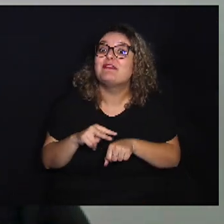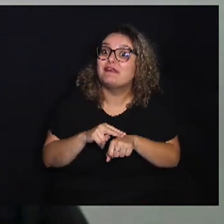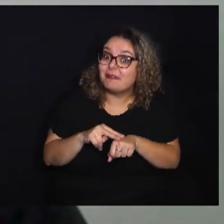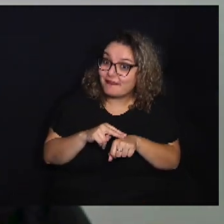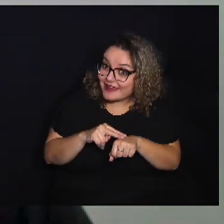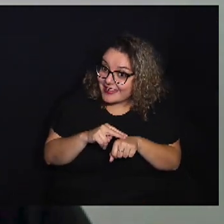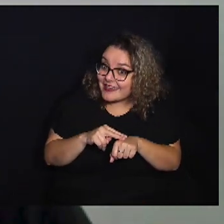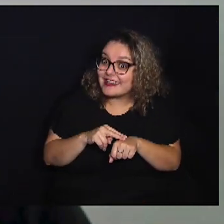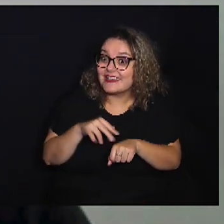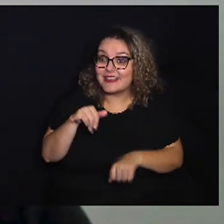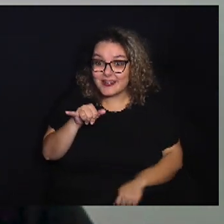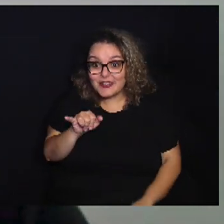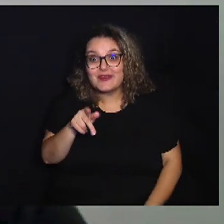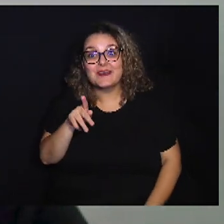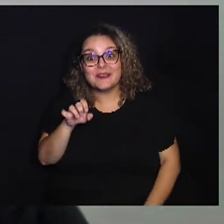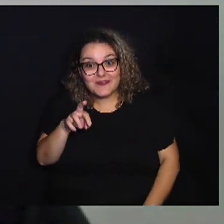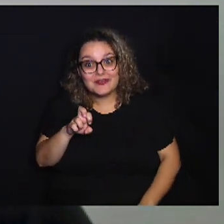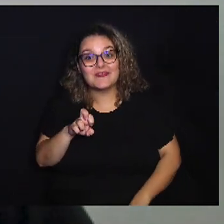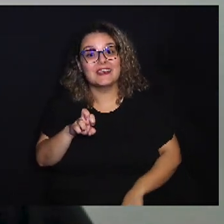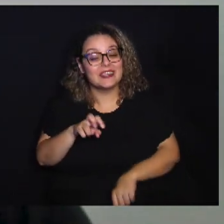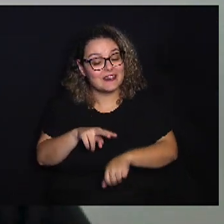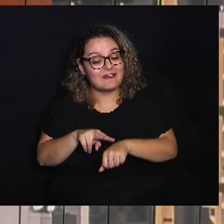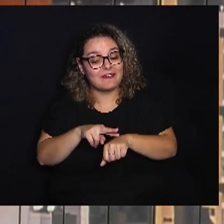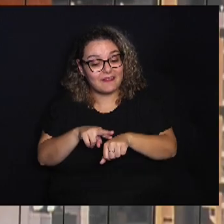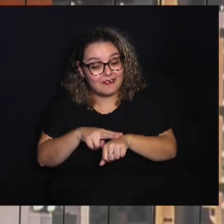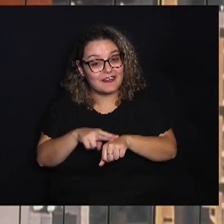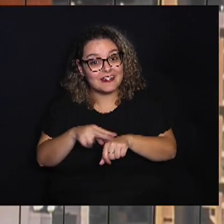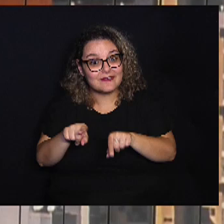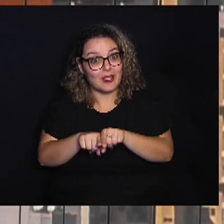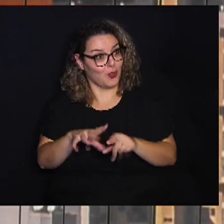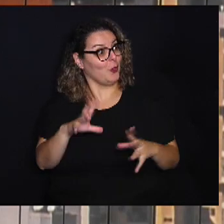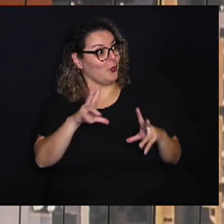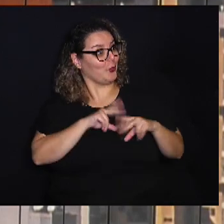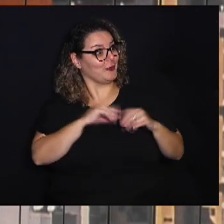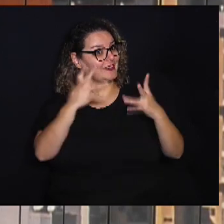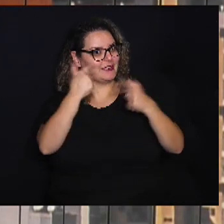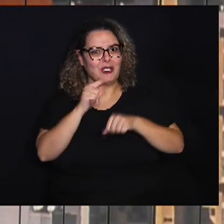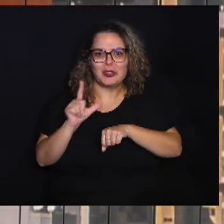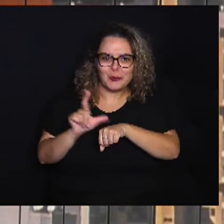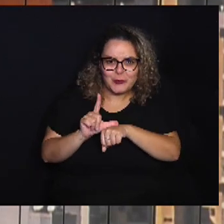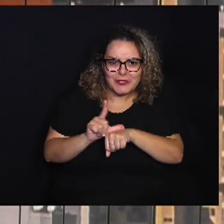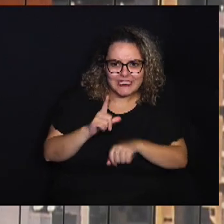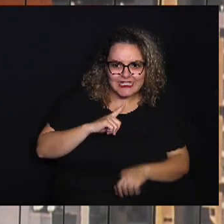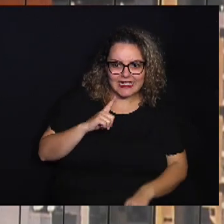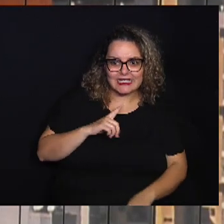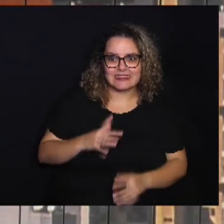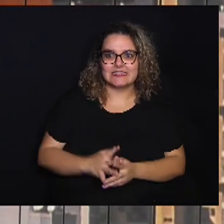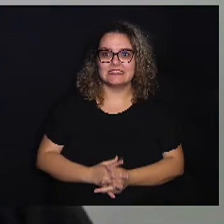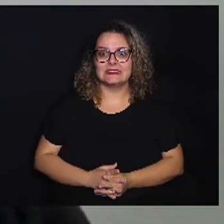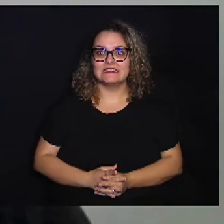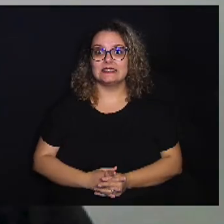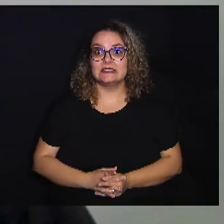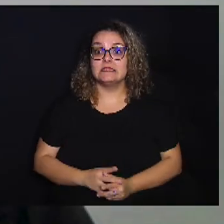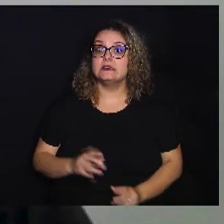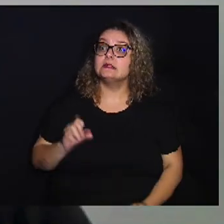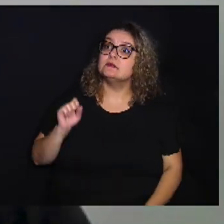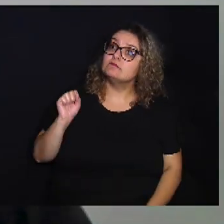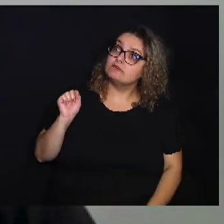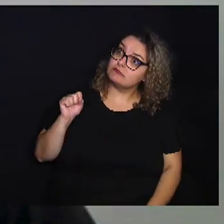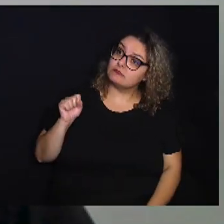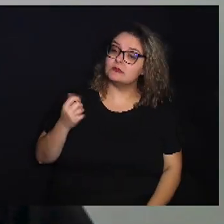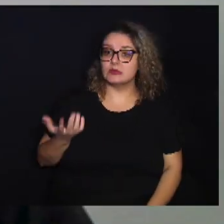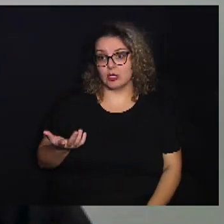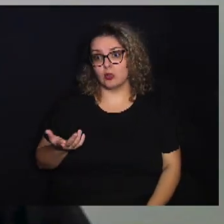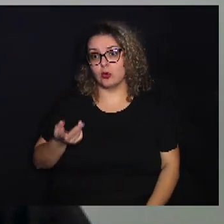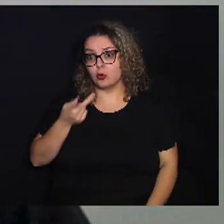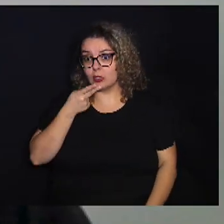temos o ipê verde também. Que lindo! E o lilás existe? Sim, o que a gente